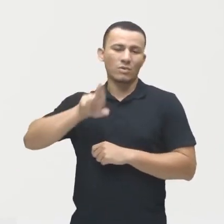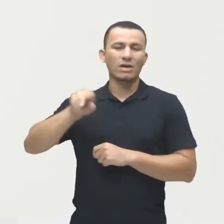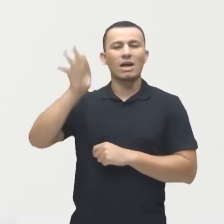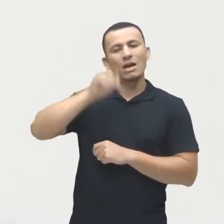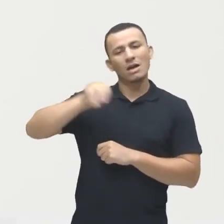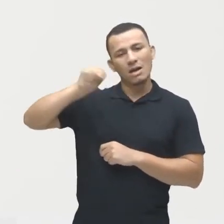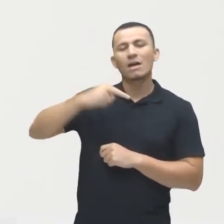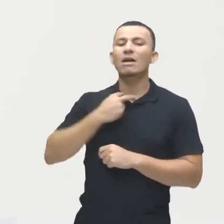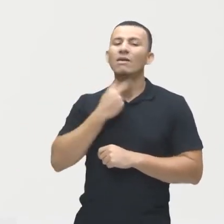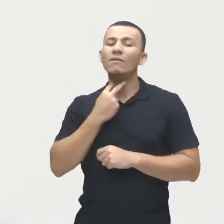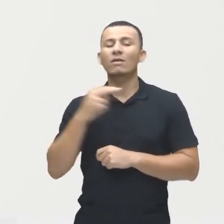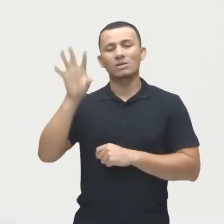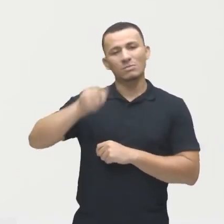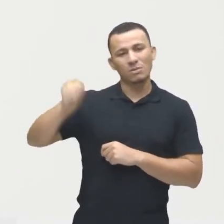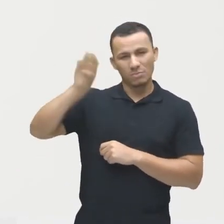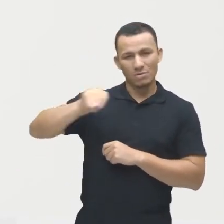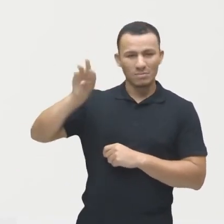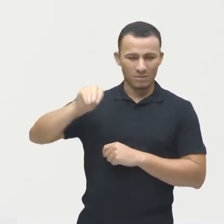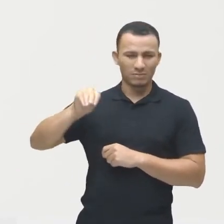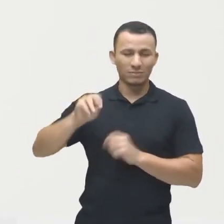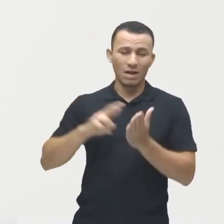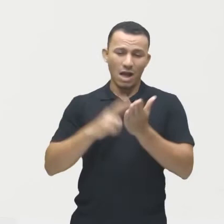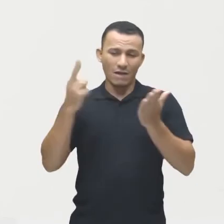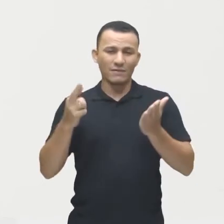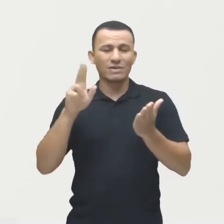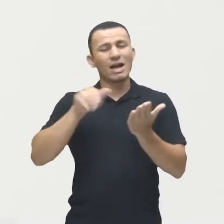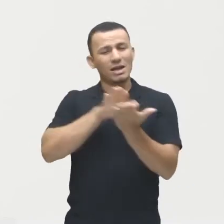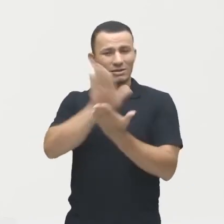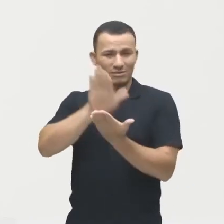caso da revista, a mídia impressa.